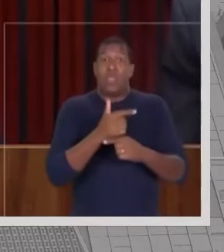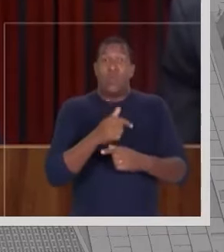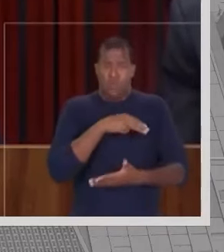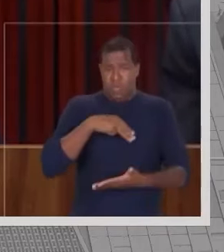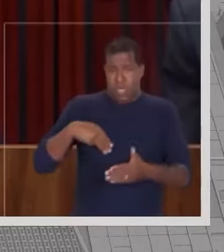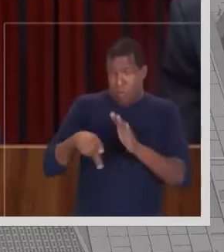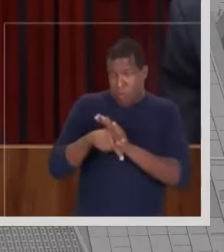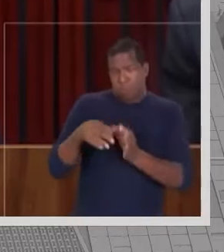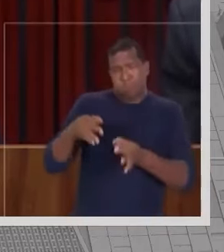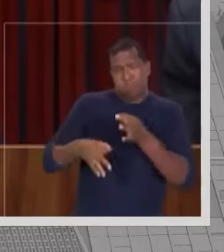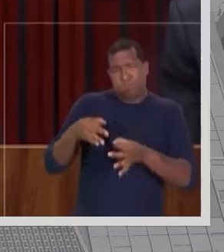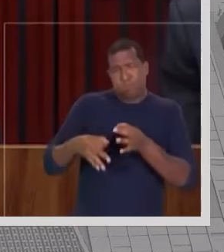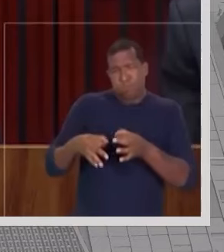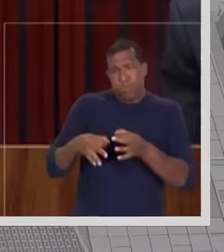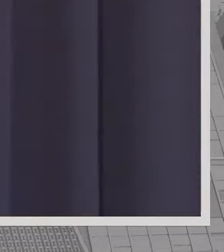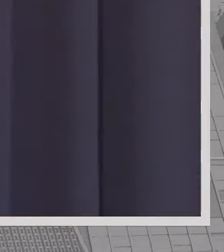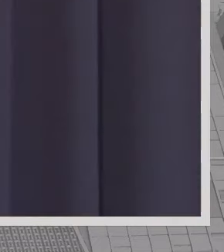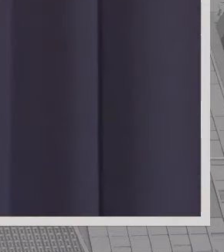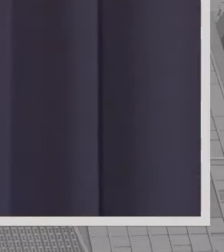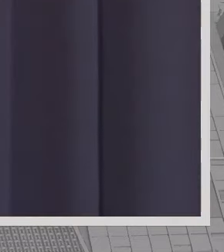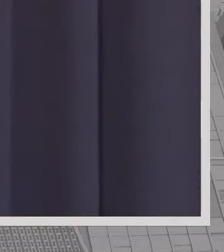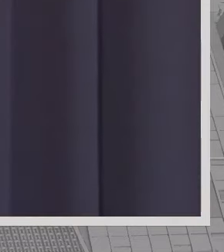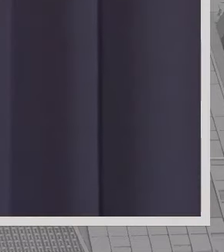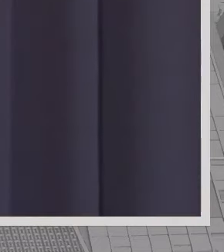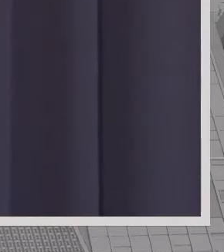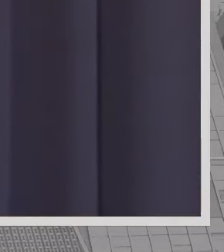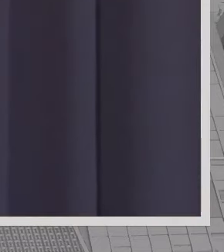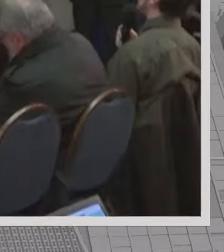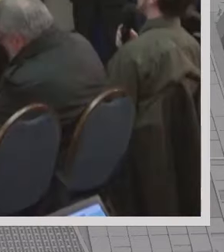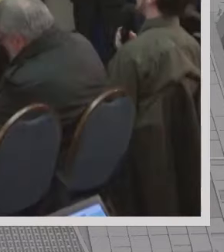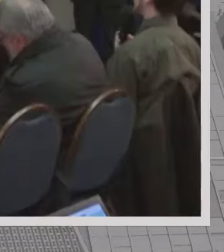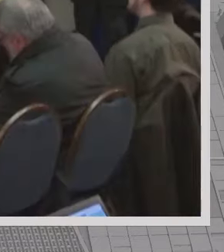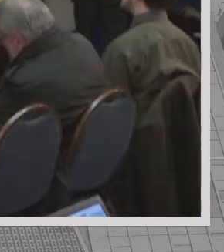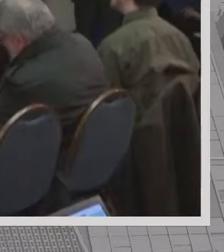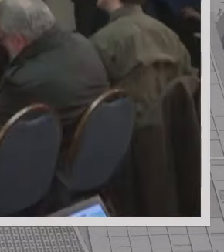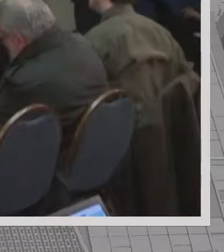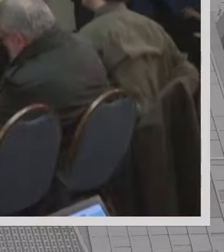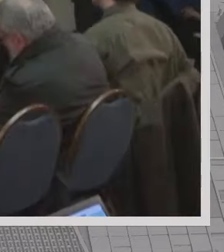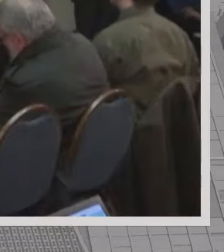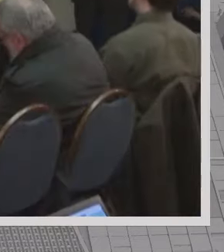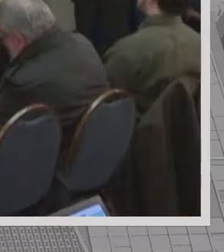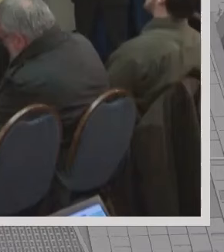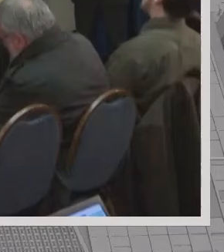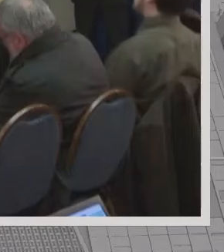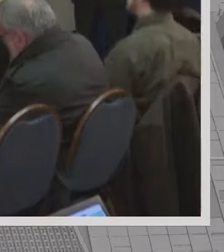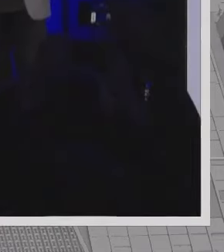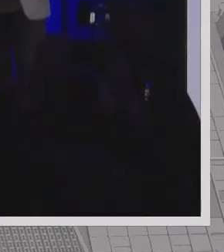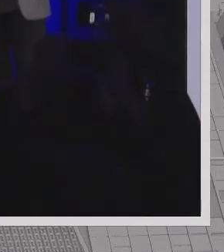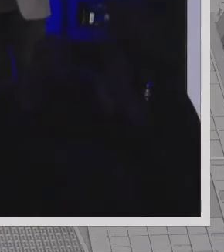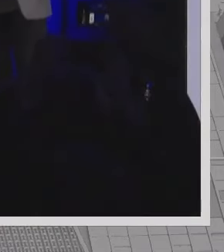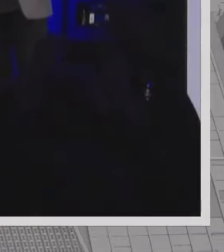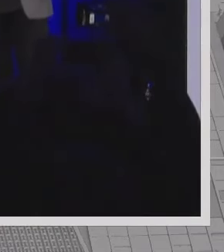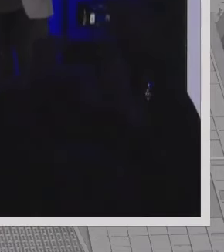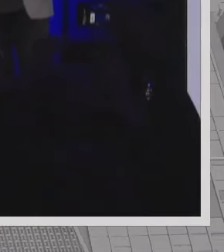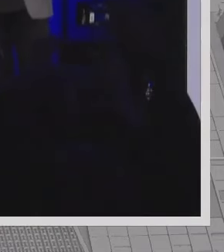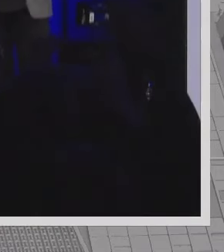é censura. Mas, para que a sociedade possa fazer esse tipo de juízo e